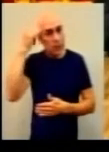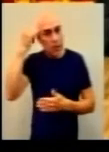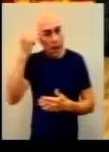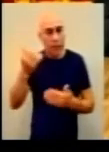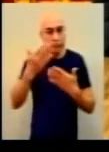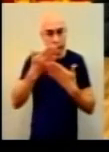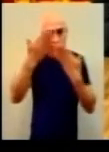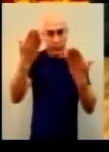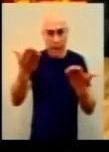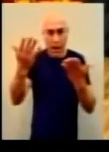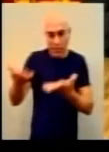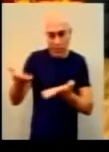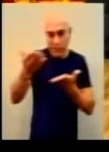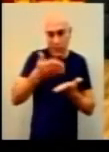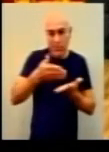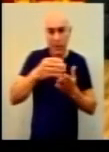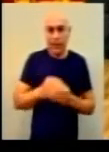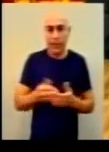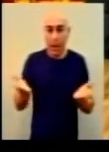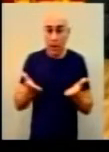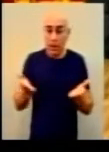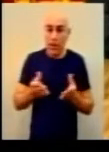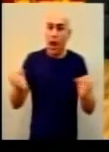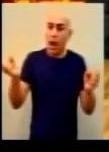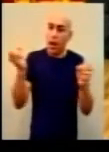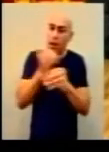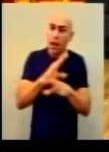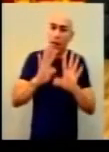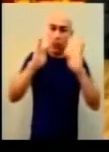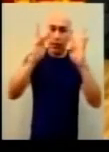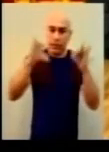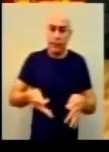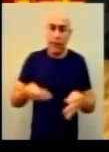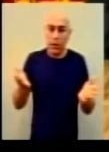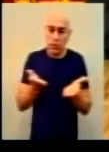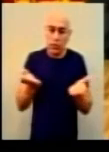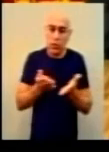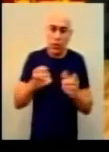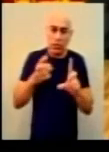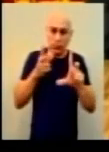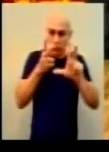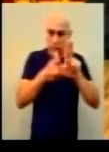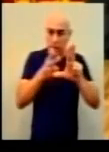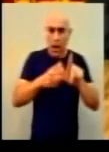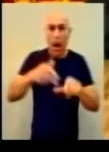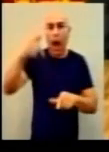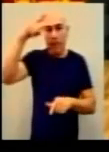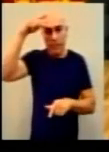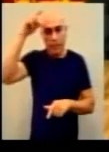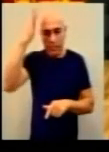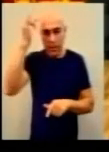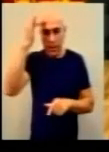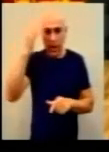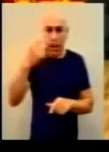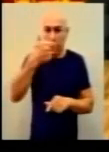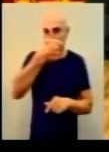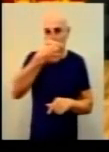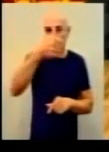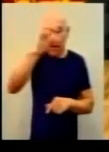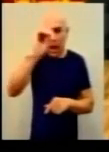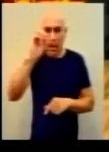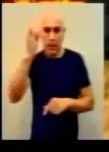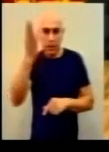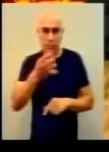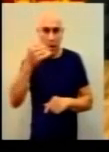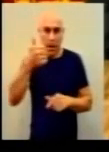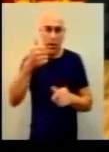sua participação na nossa live. E aqui eu encerro a transmissão de hoje, lembrando que a live de amanhã será às 10h30 da